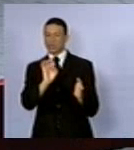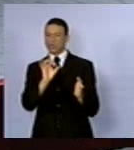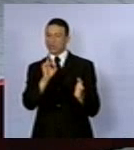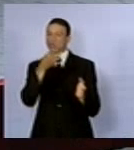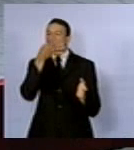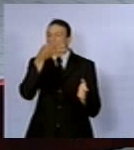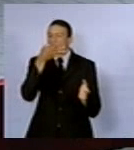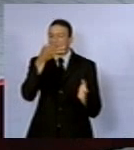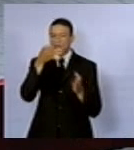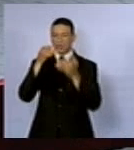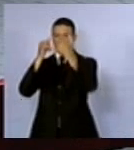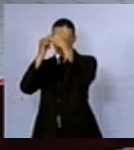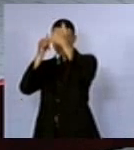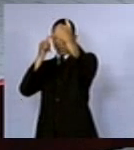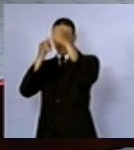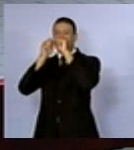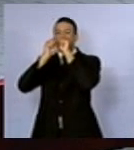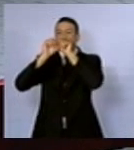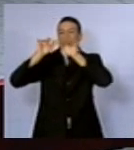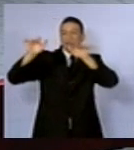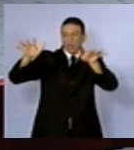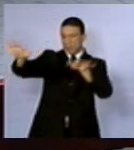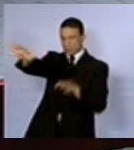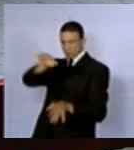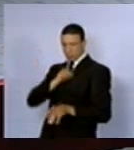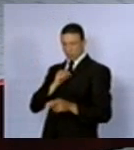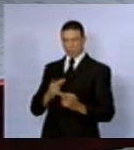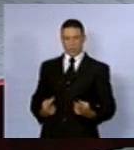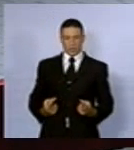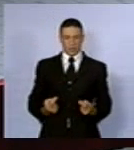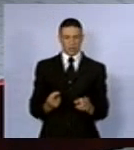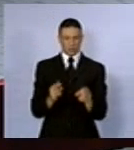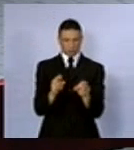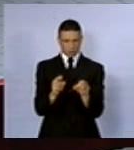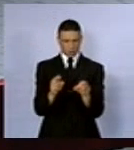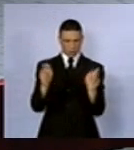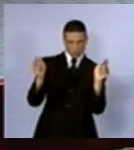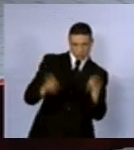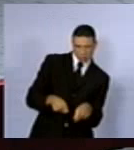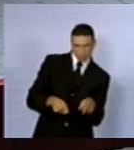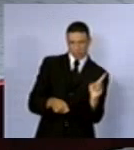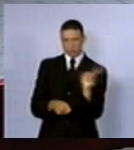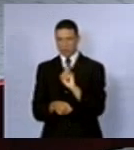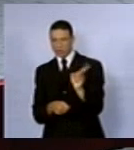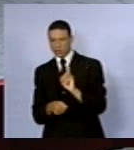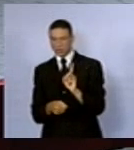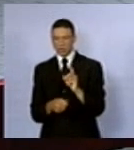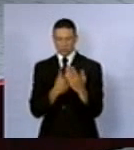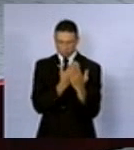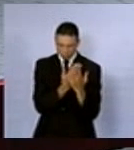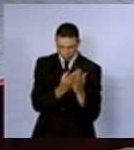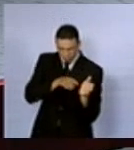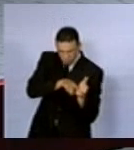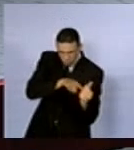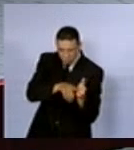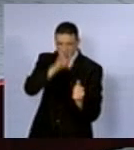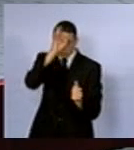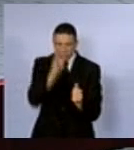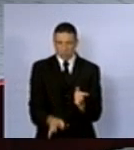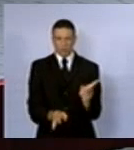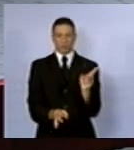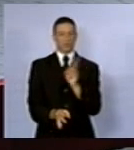campo magnético cria câncer, cria doenças nas pessoas, os estudos não mostram a